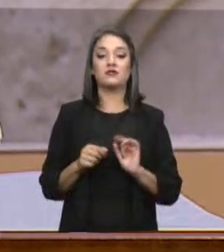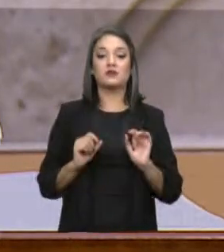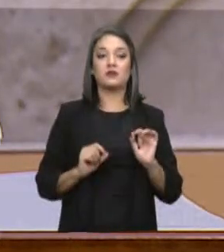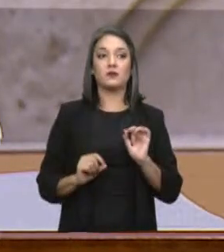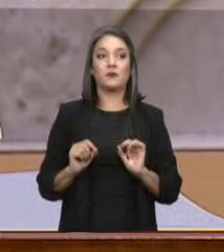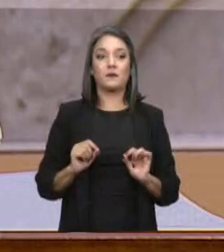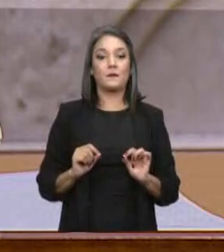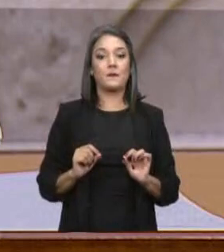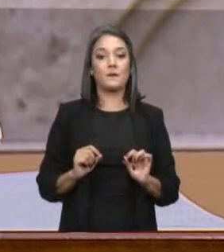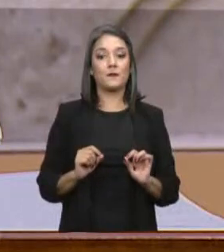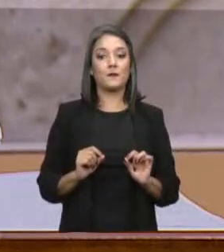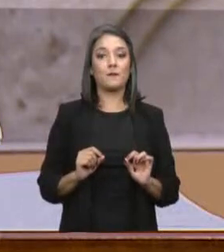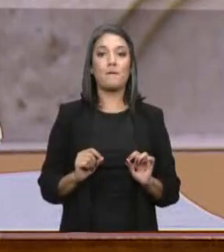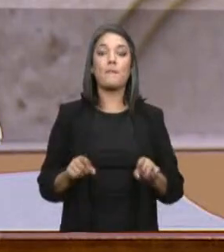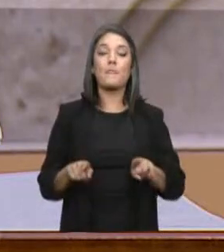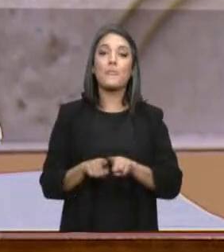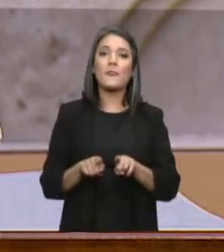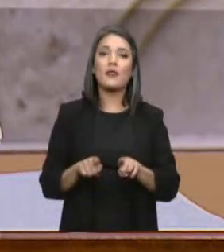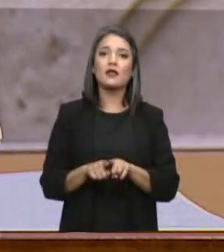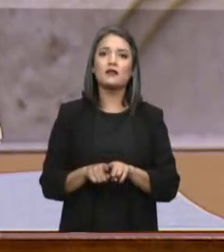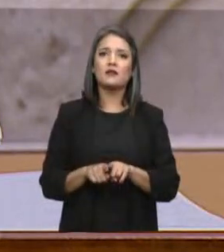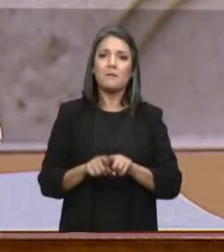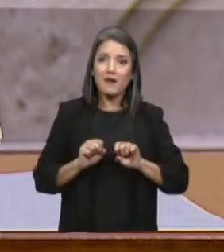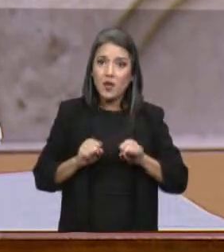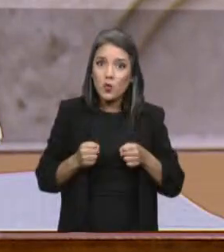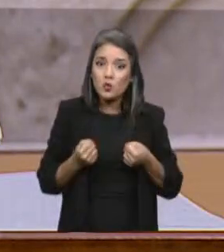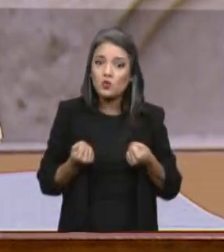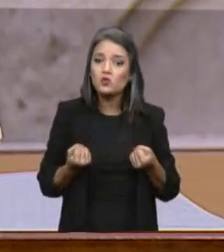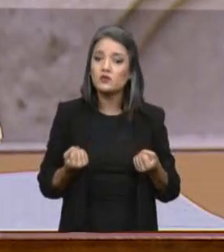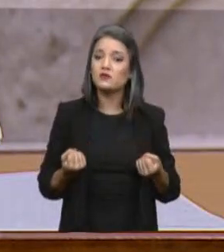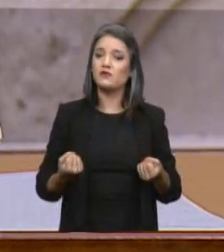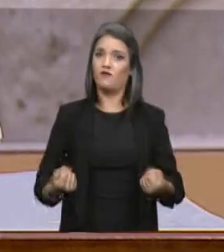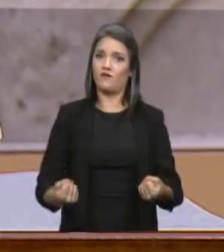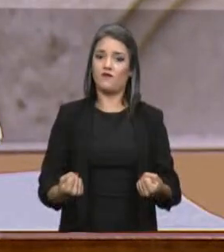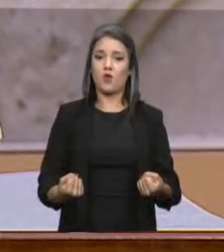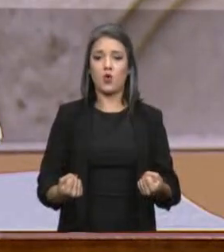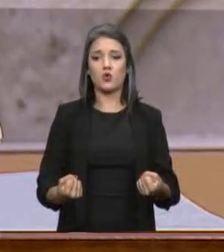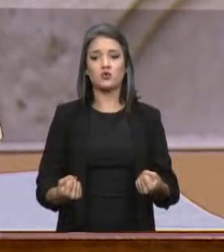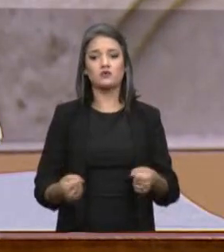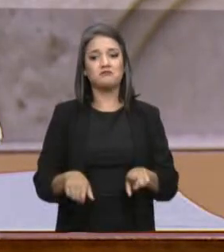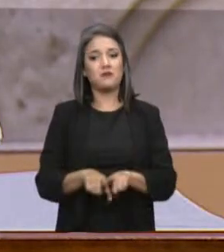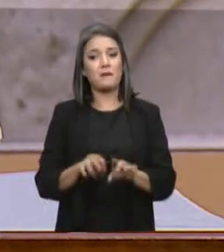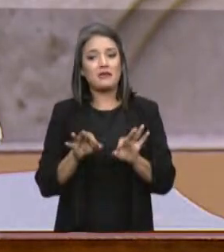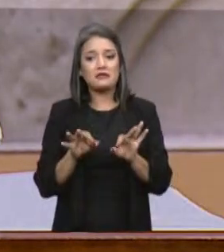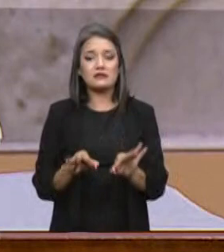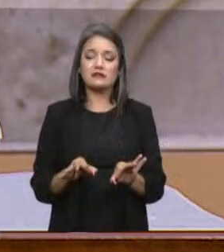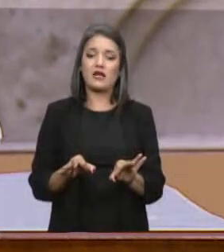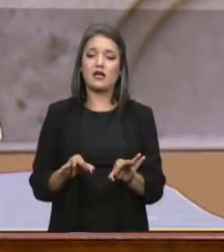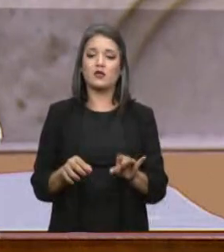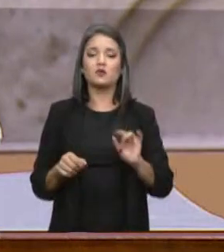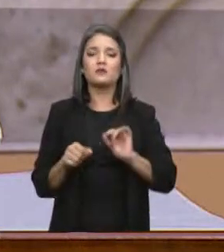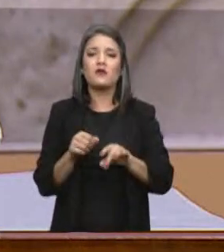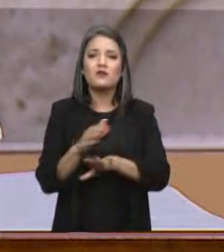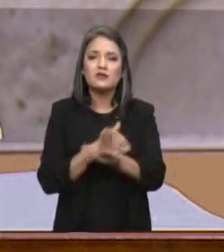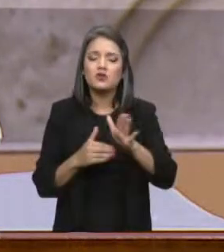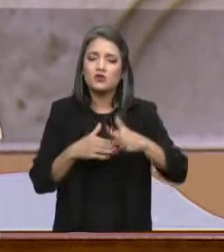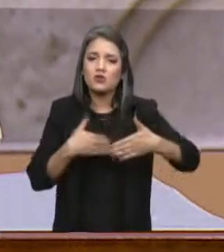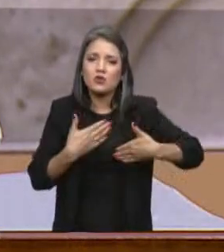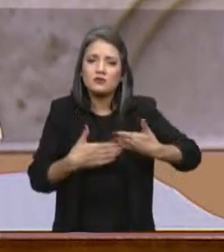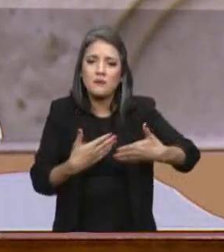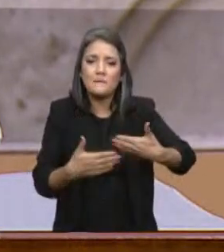pela pelo empenho e pela presteza Justamente na realização de todos esses